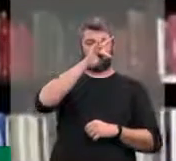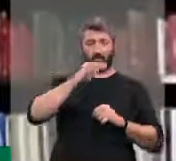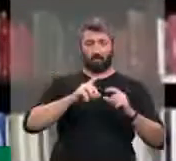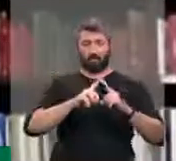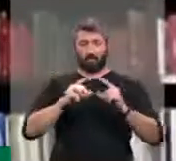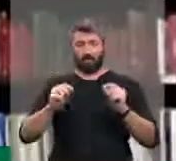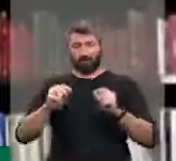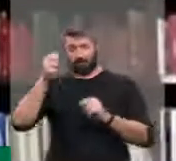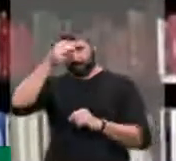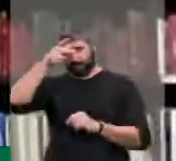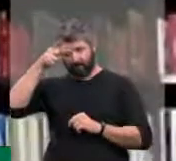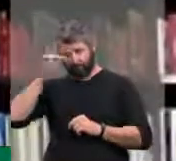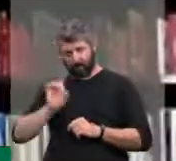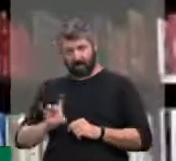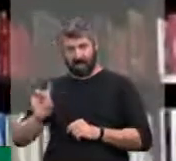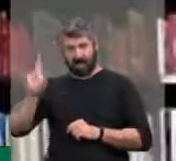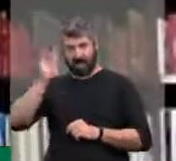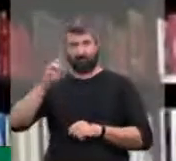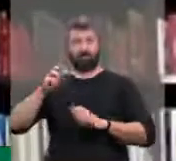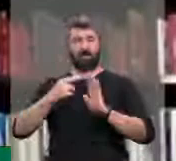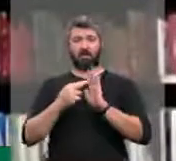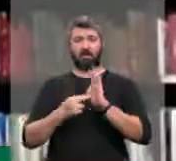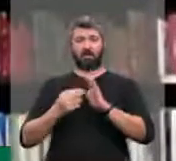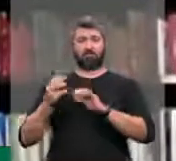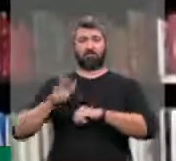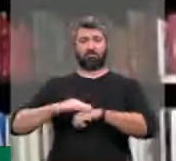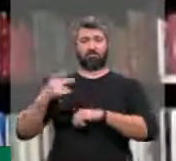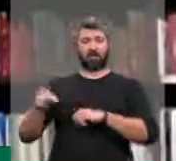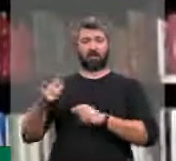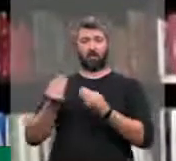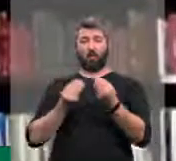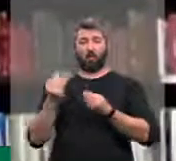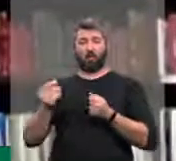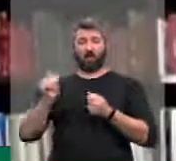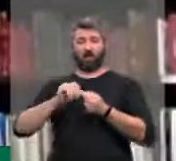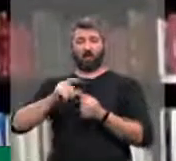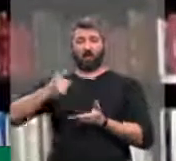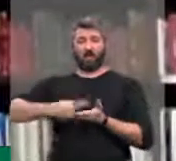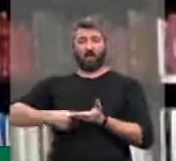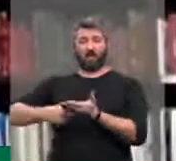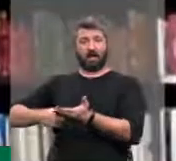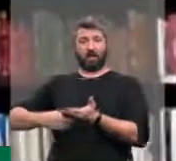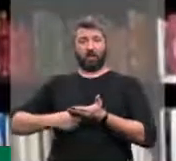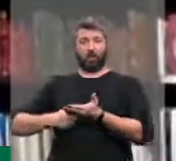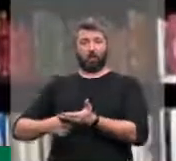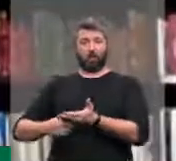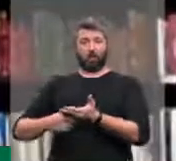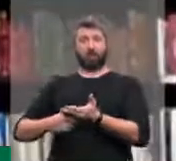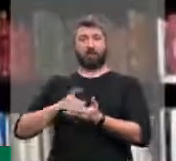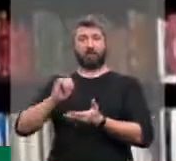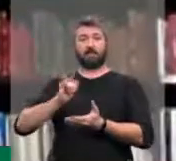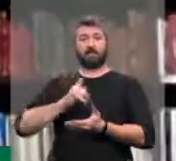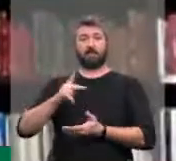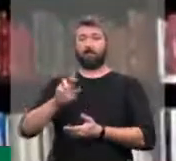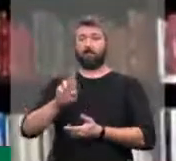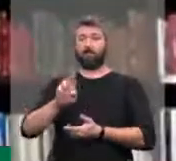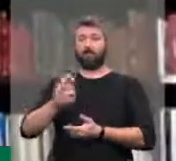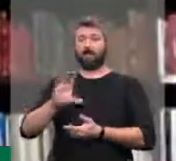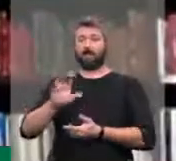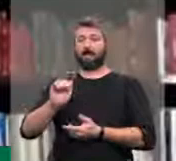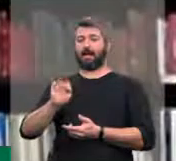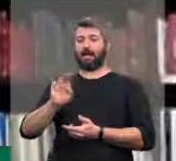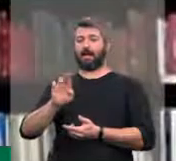e municípios, regulamentar as condições para a celebração de acordos envolvendo o pagamento de precatórios.